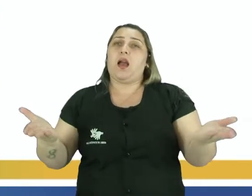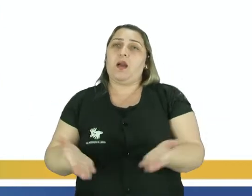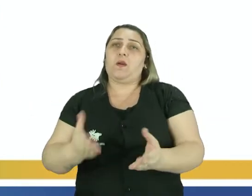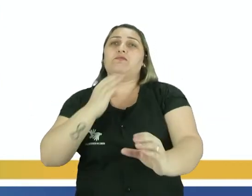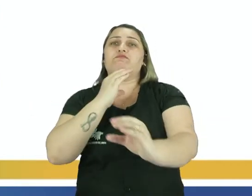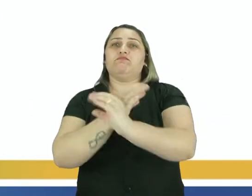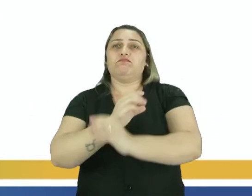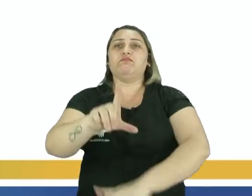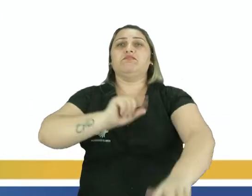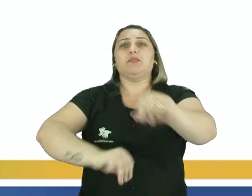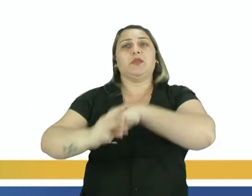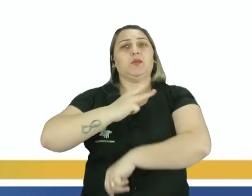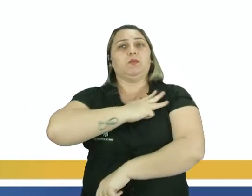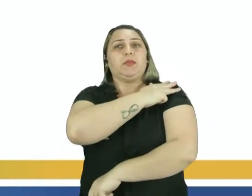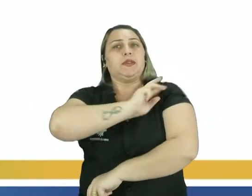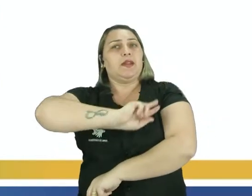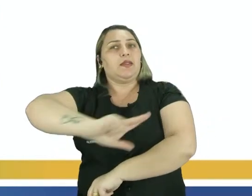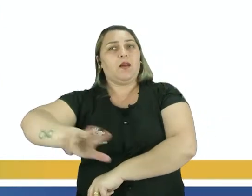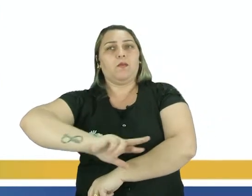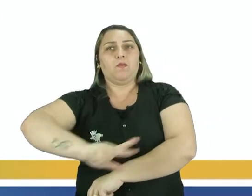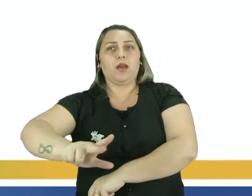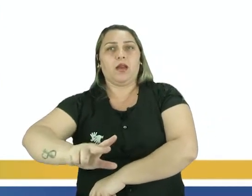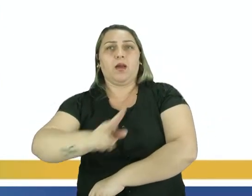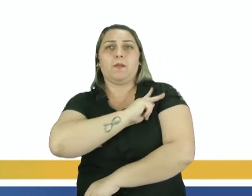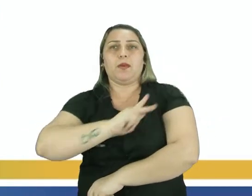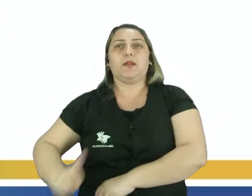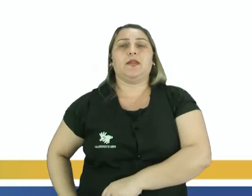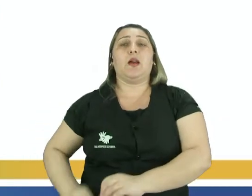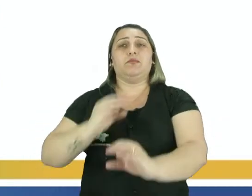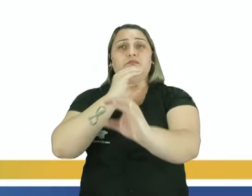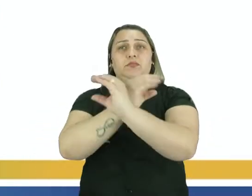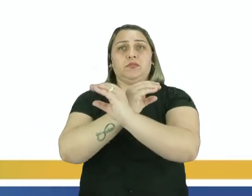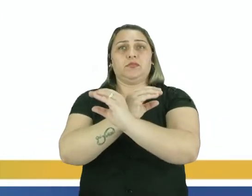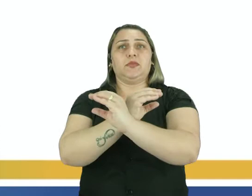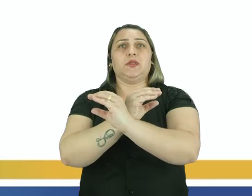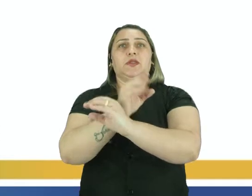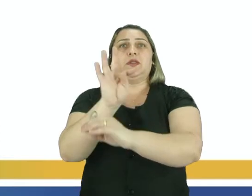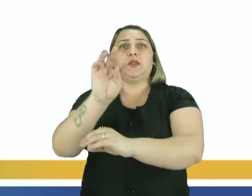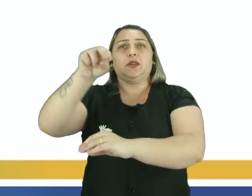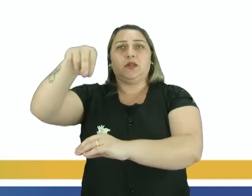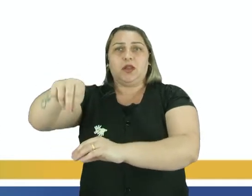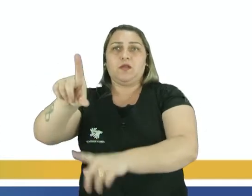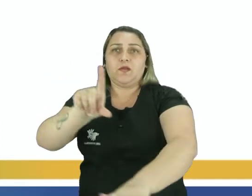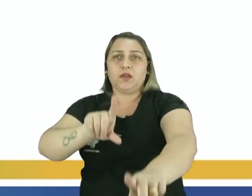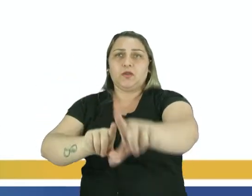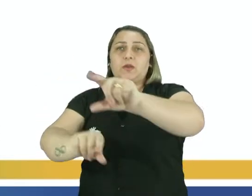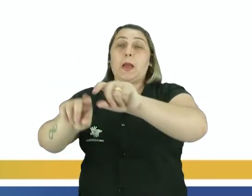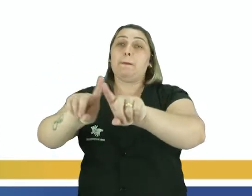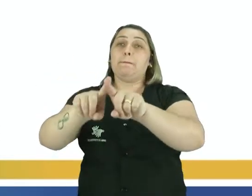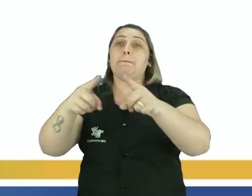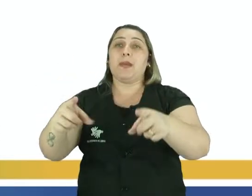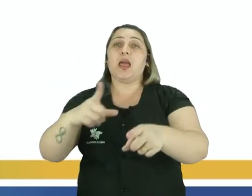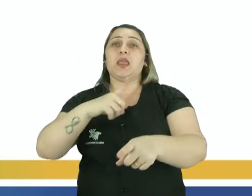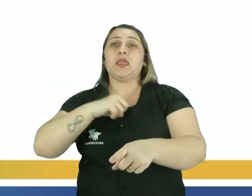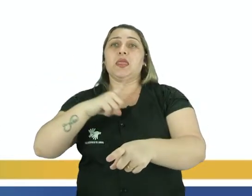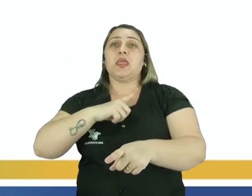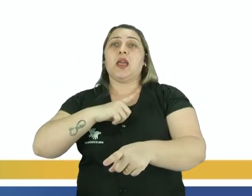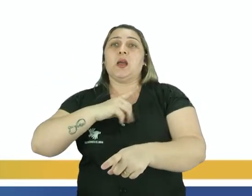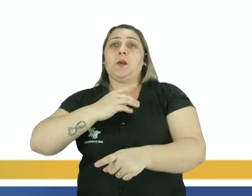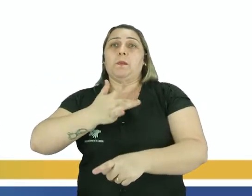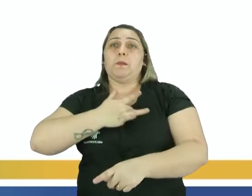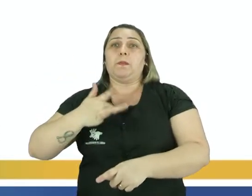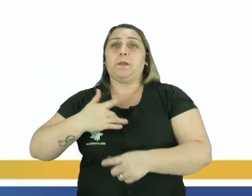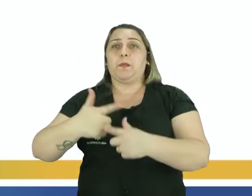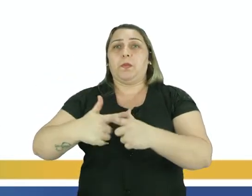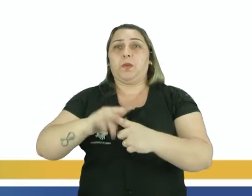não é mais um militar que vai assumir a presidência do país. E aí Tancredo Neves vai ser escolhido, mas ele vai ter complicações na